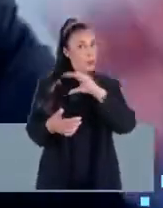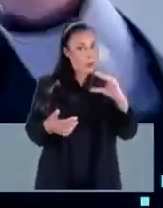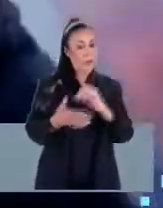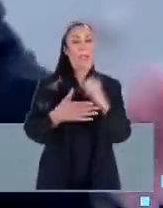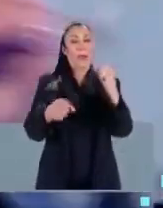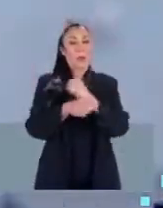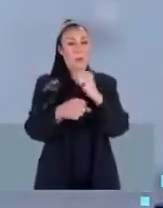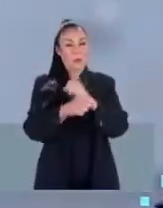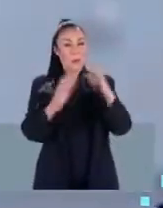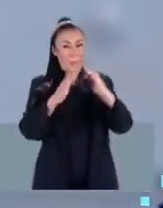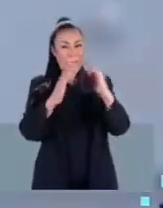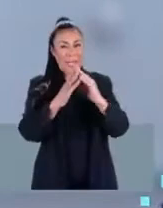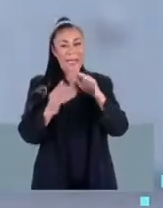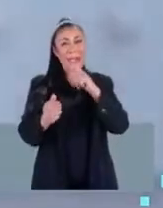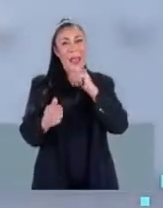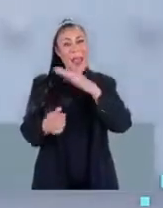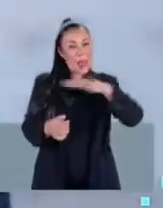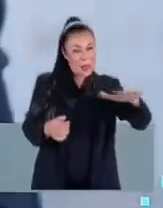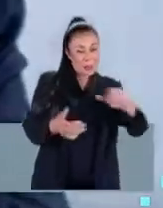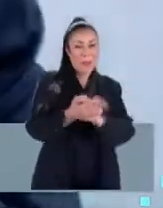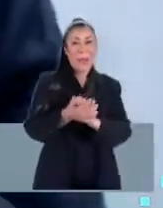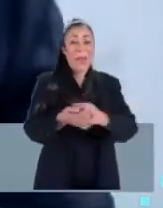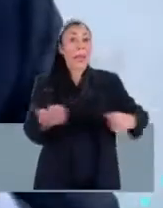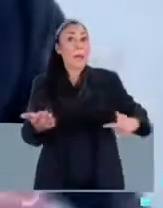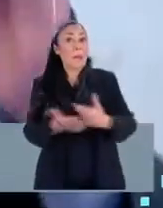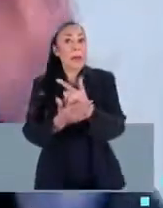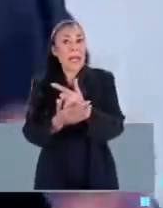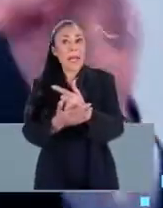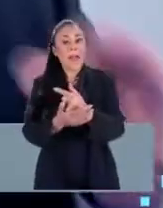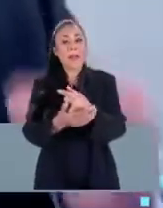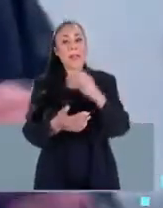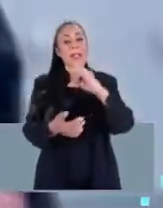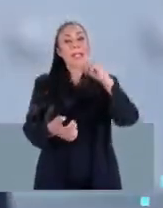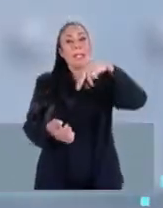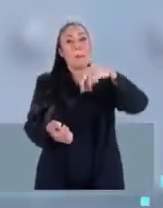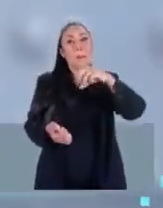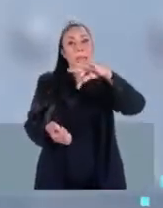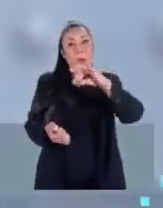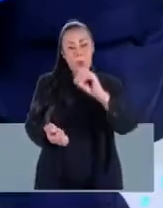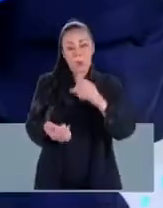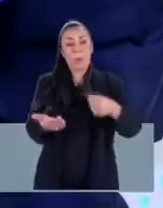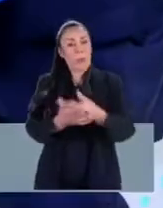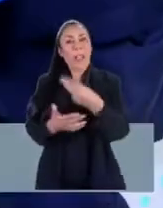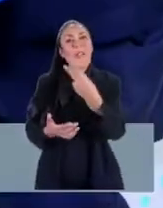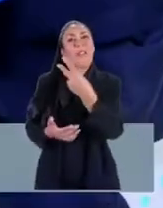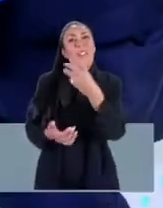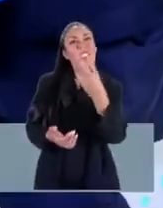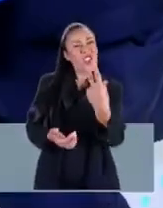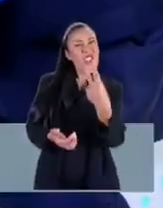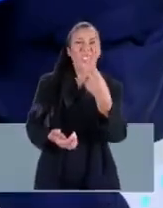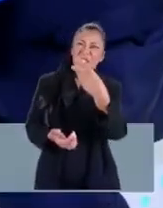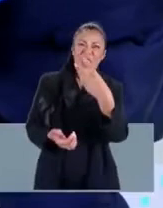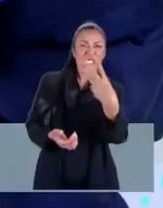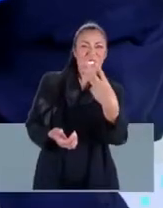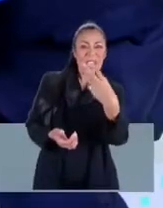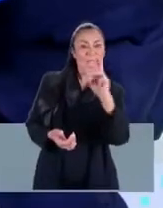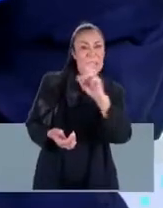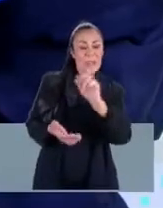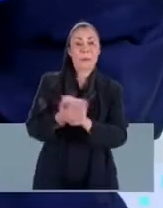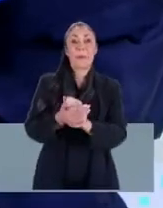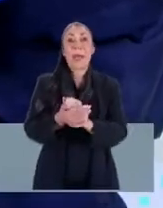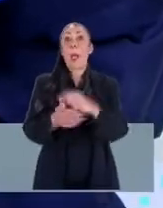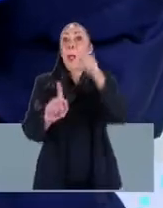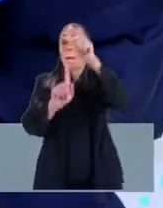uma casinha em Peruíbe. Ela pagava um saco de cimento R$23. Quando chegou em setembro de